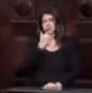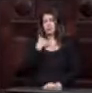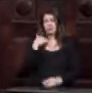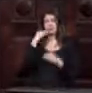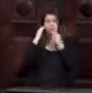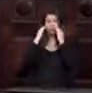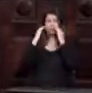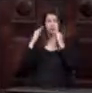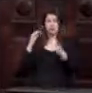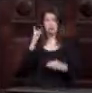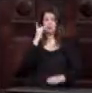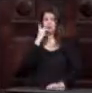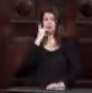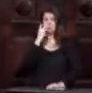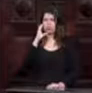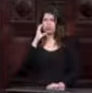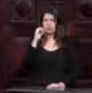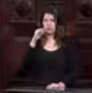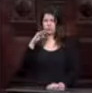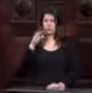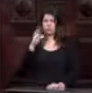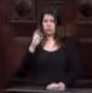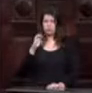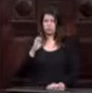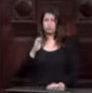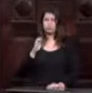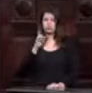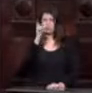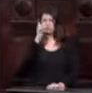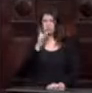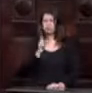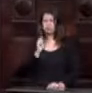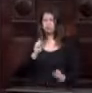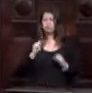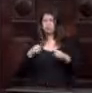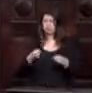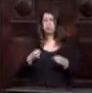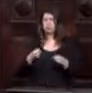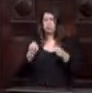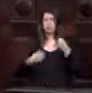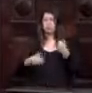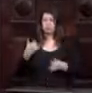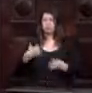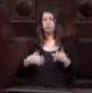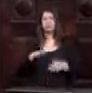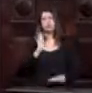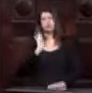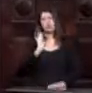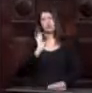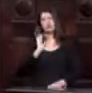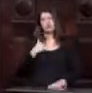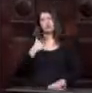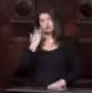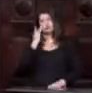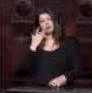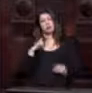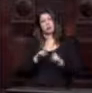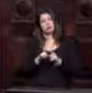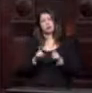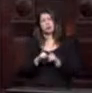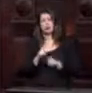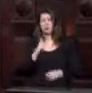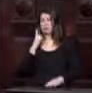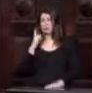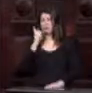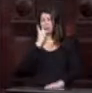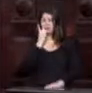tenho ao deputado Conte Bittencourt, muito bem defendida, por sinal, mas também é um deputado na